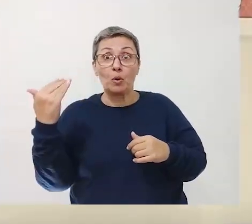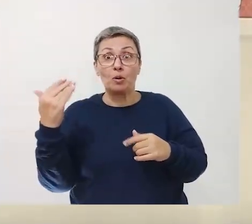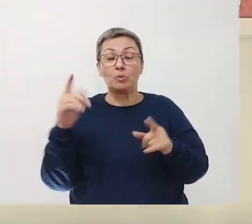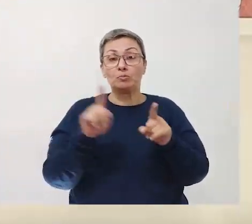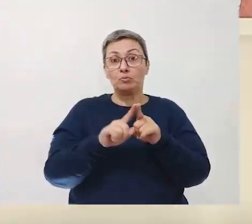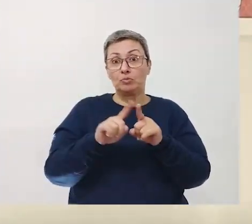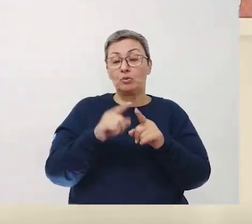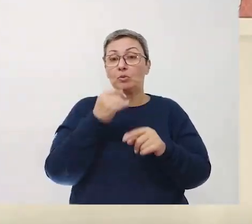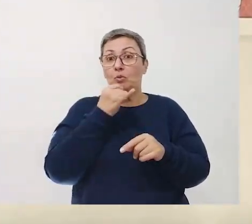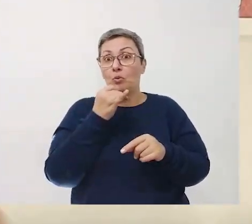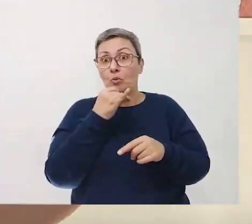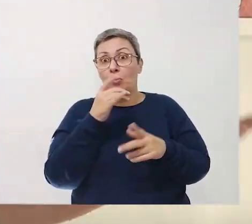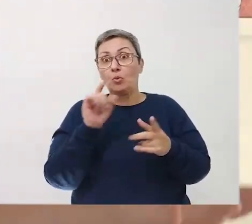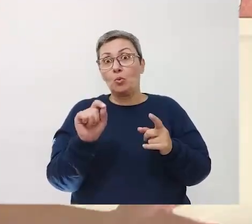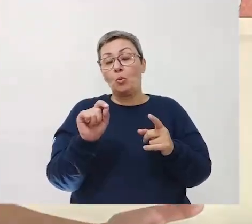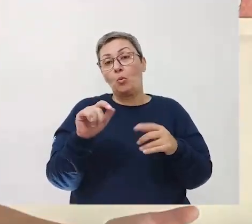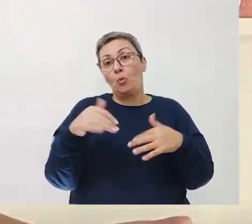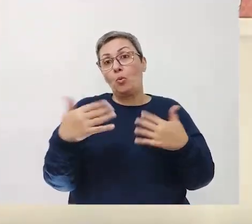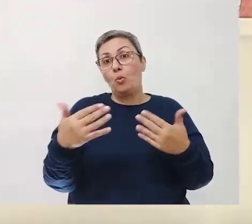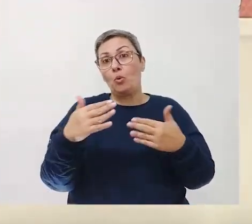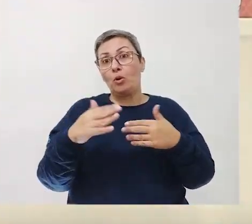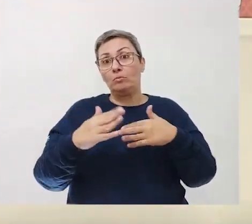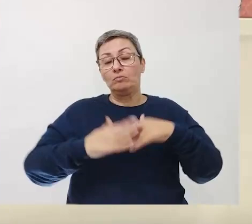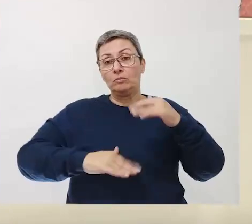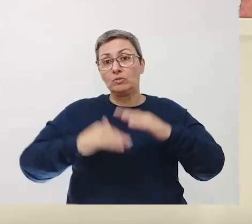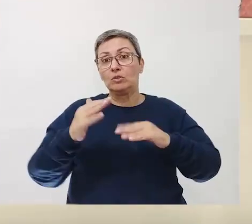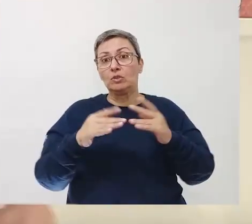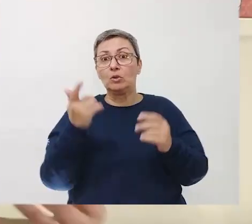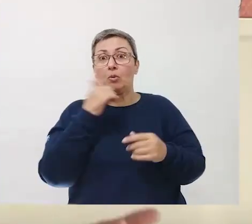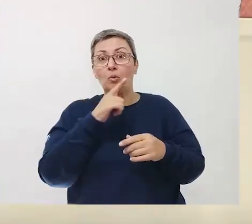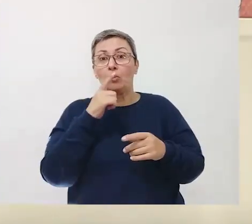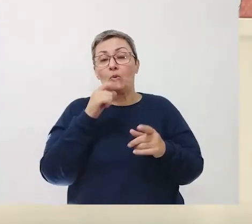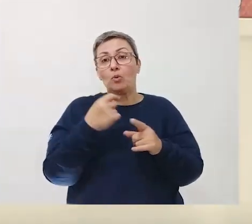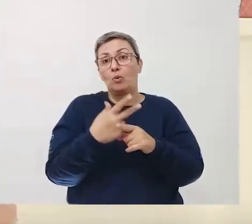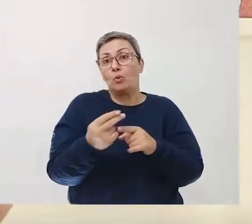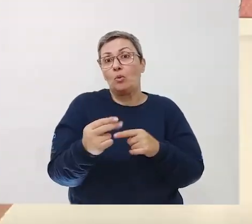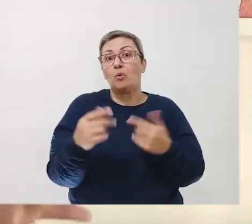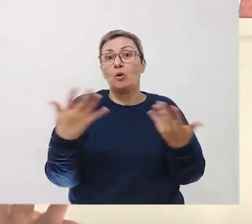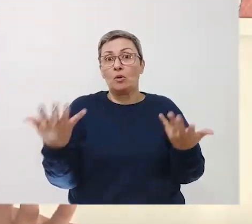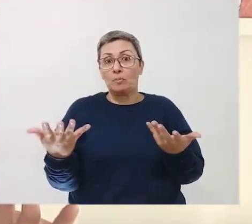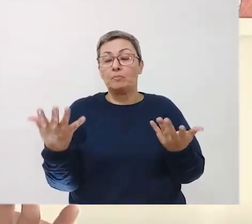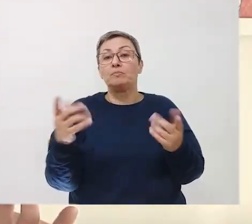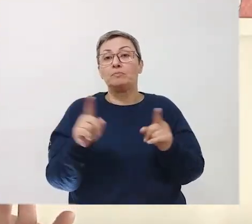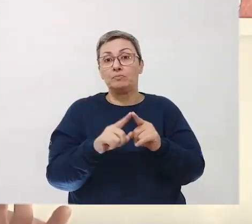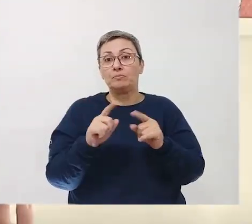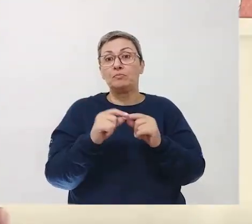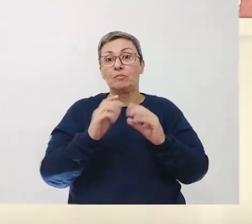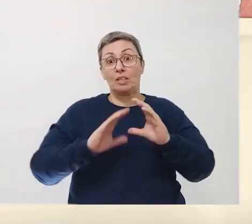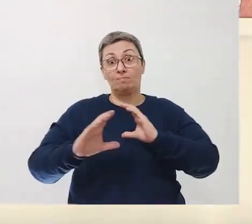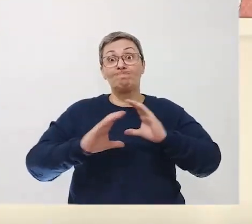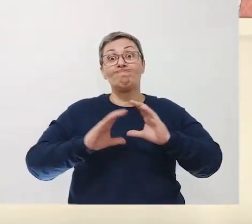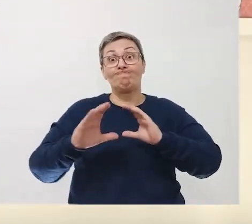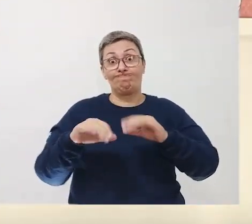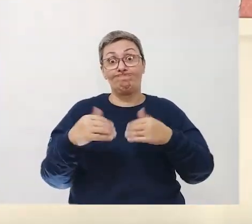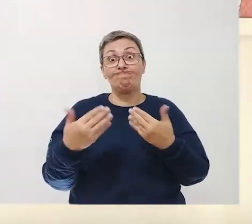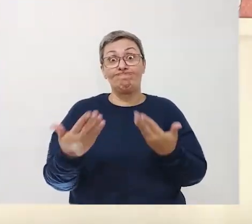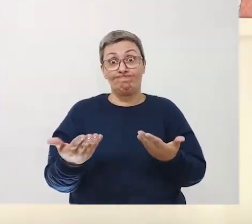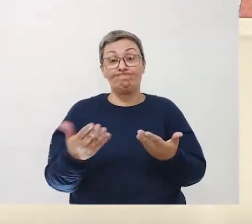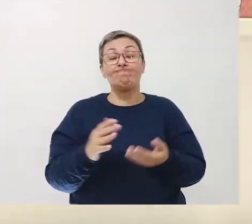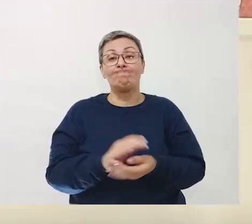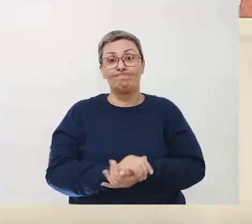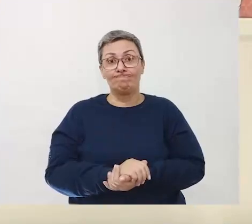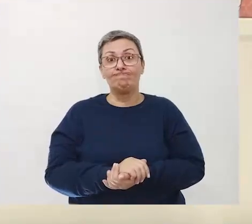mais importantes para se chegar ao sucesso, por exemplo, e conseguir realizar as nossas conquistas, talvez seja